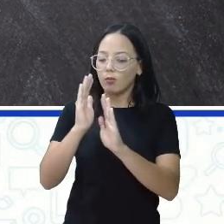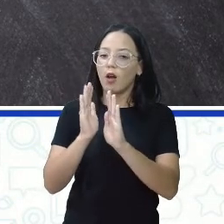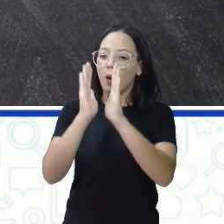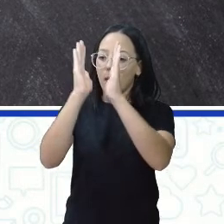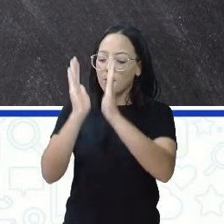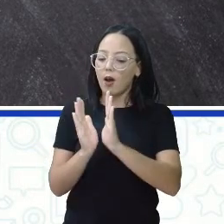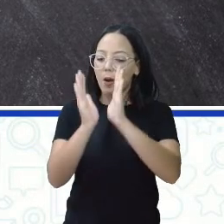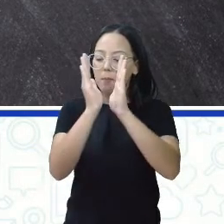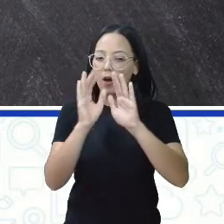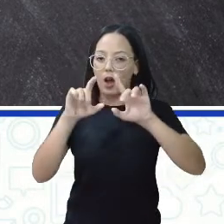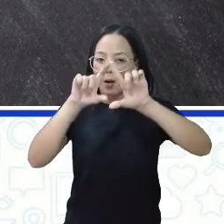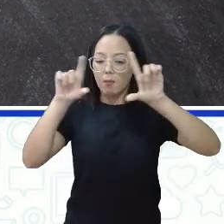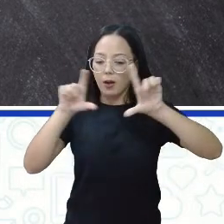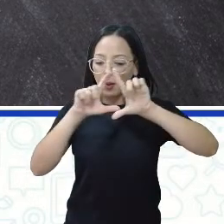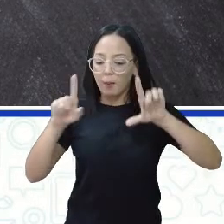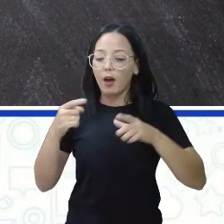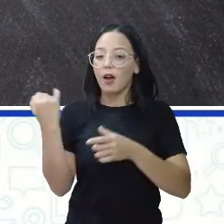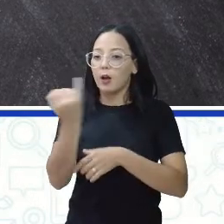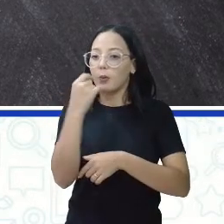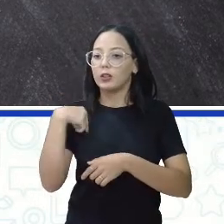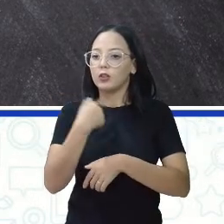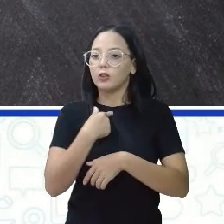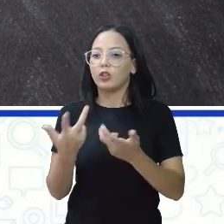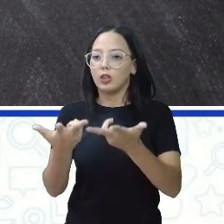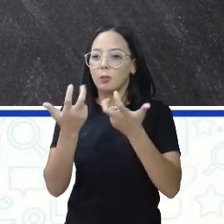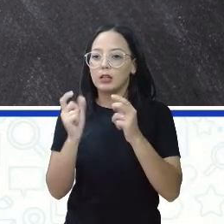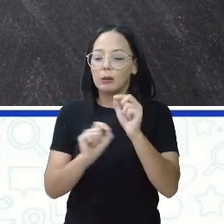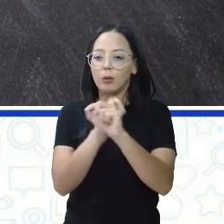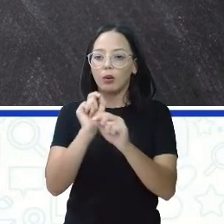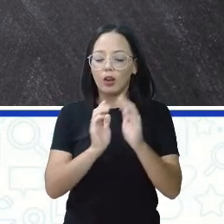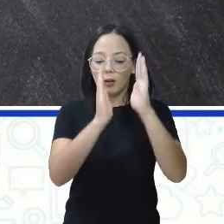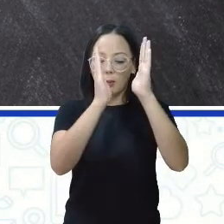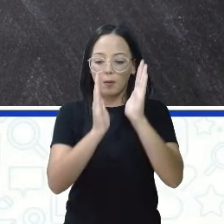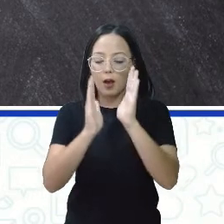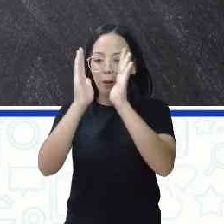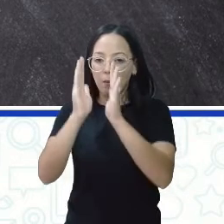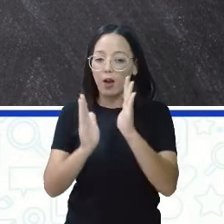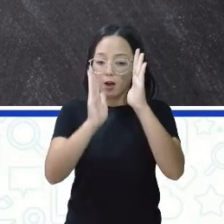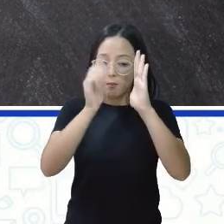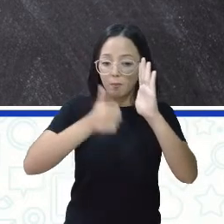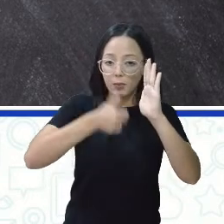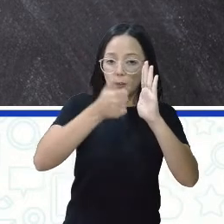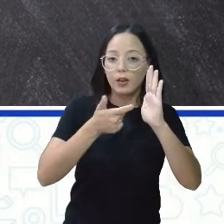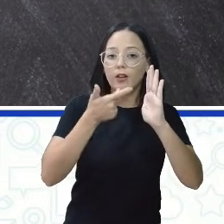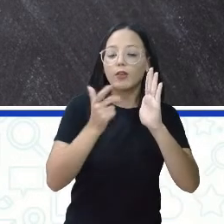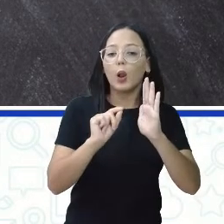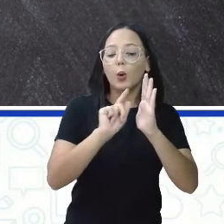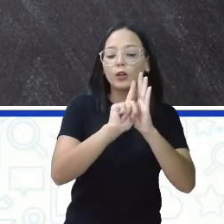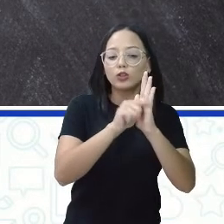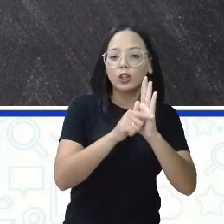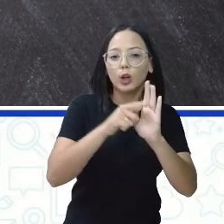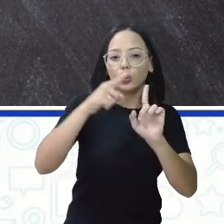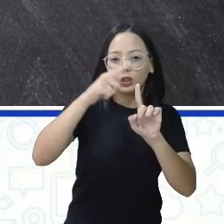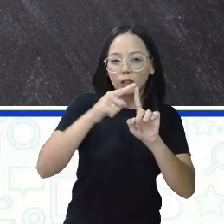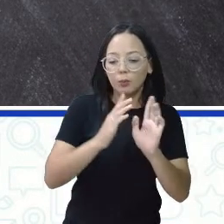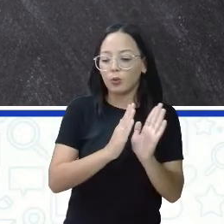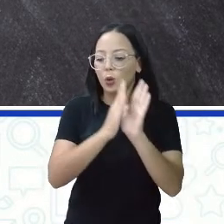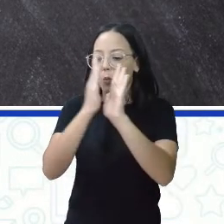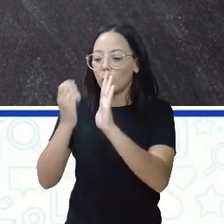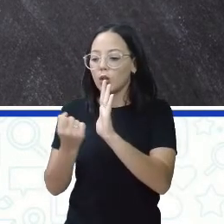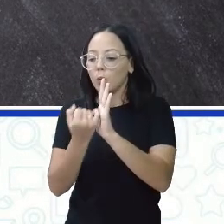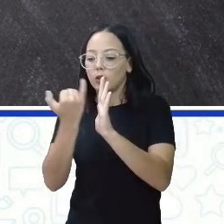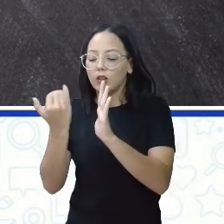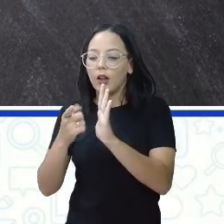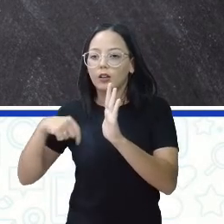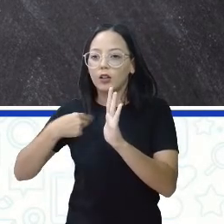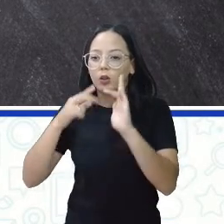é importante perceber, cada uma das colunas, ela se refere ao gênero e à quantidade. E quando a gente vai ler a